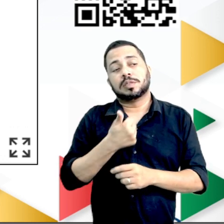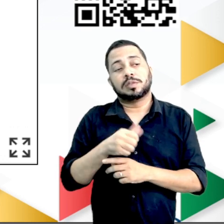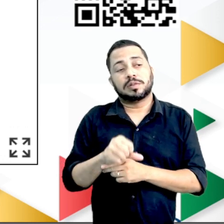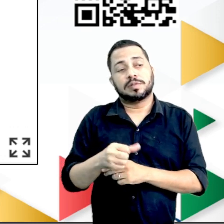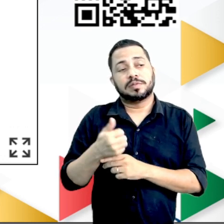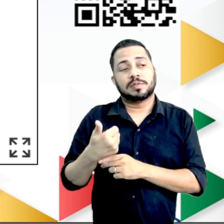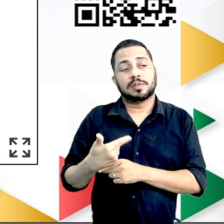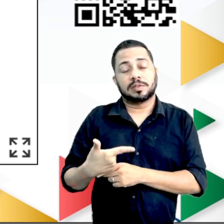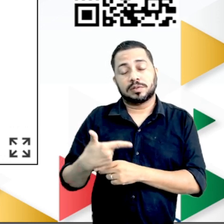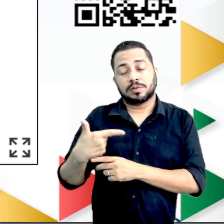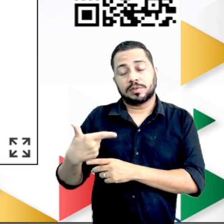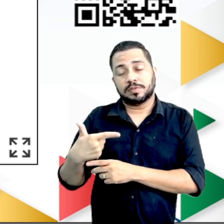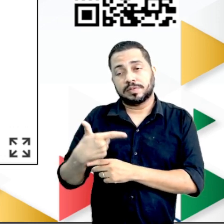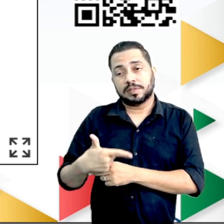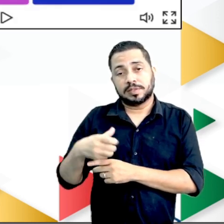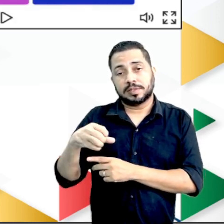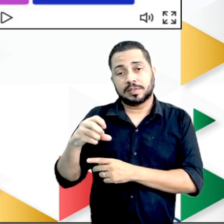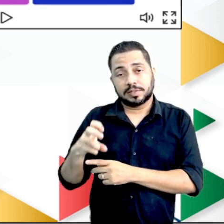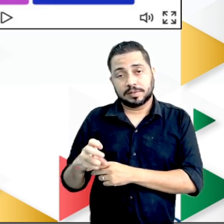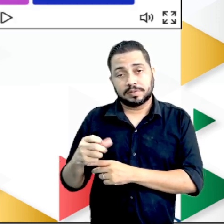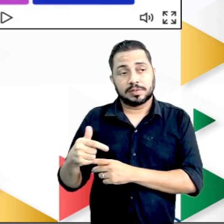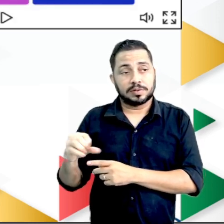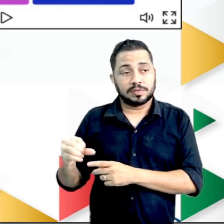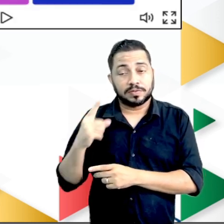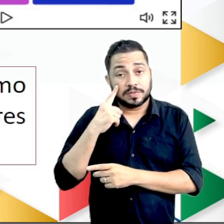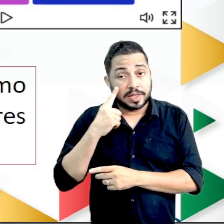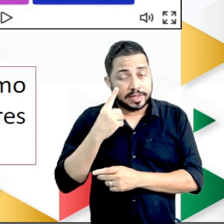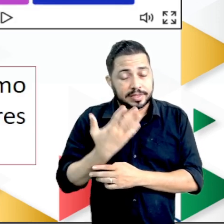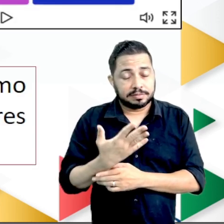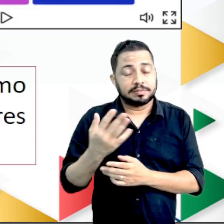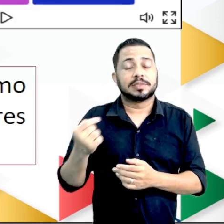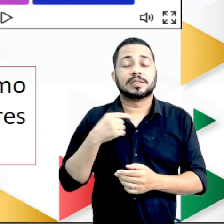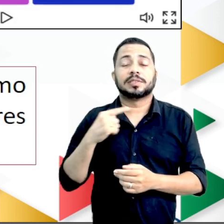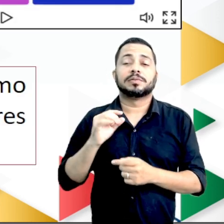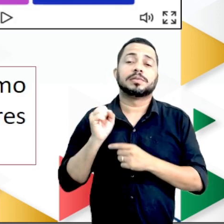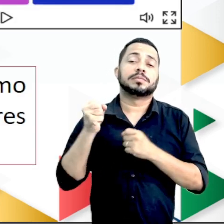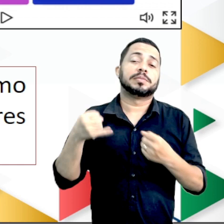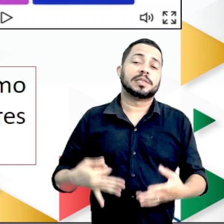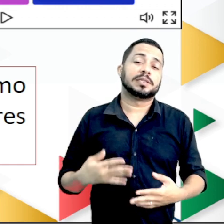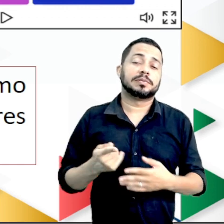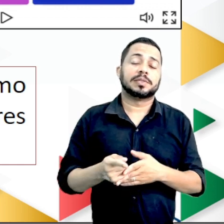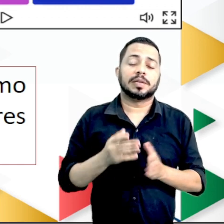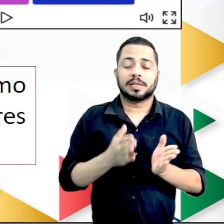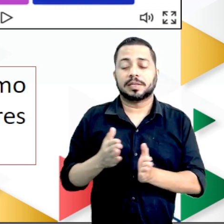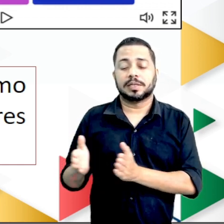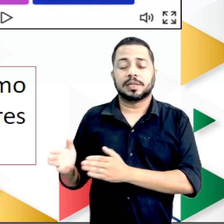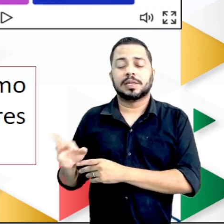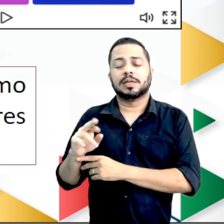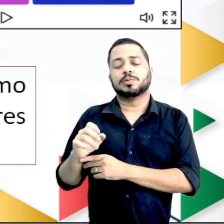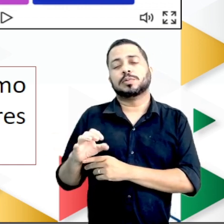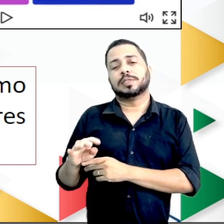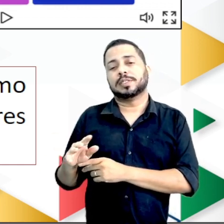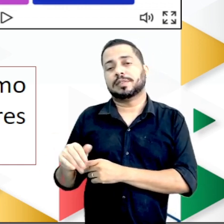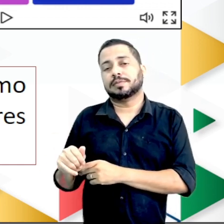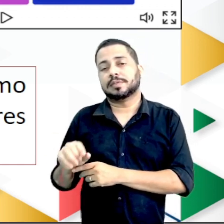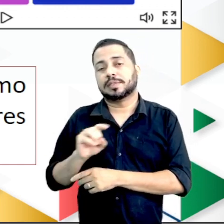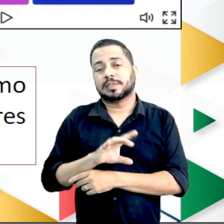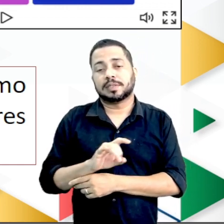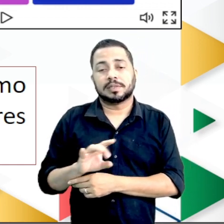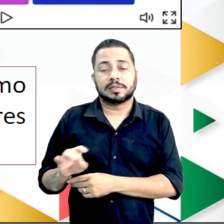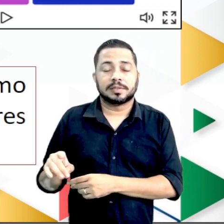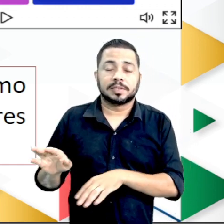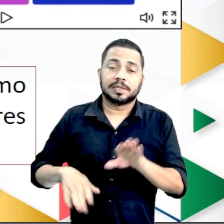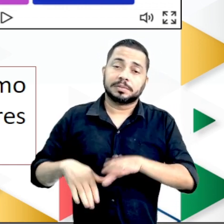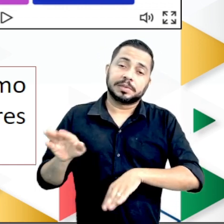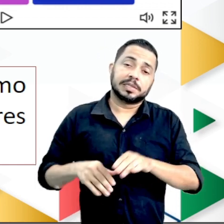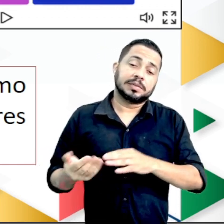25, 28. Viu que legal? Vem comigo, ó, eu vou explicar para vocês. Uma sequência recursiva, quando cada termo depende do termo